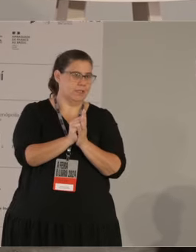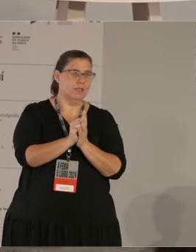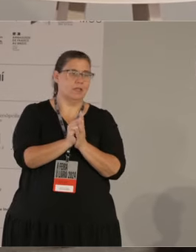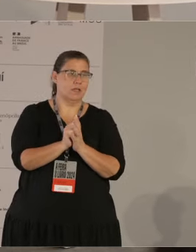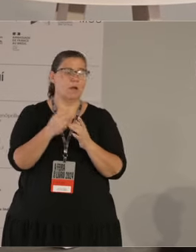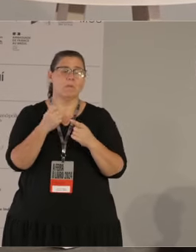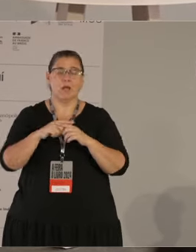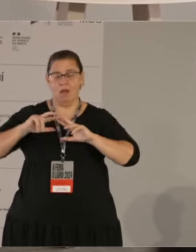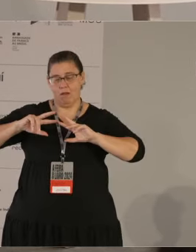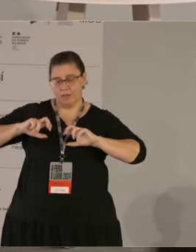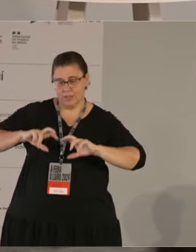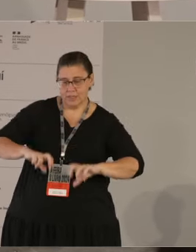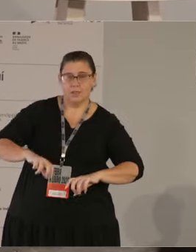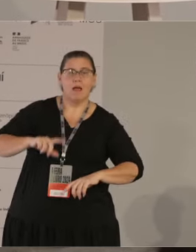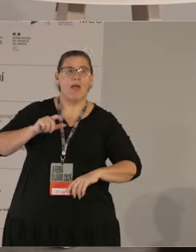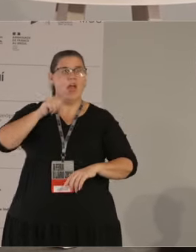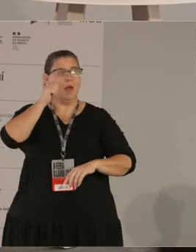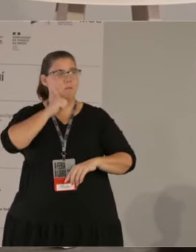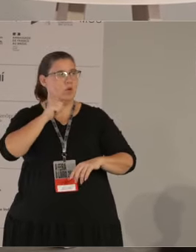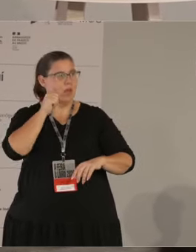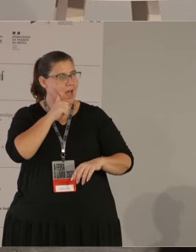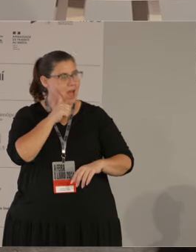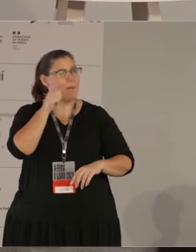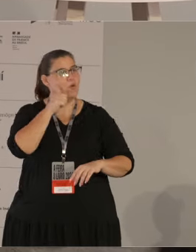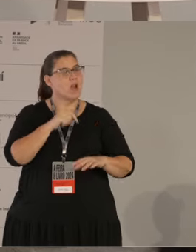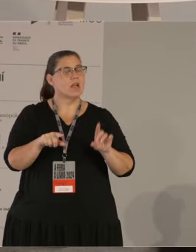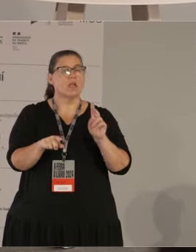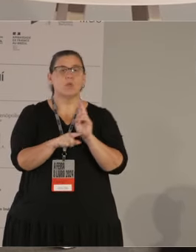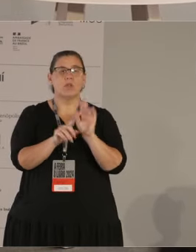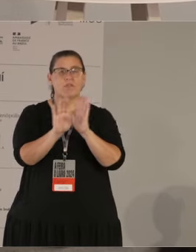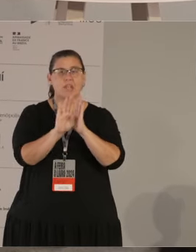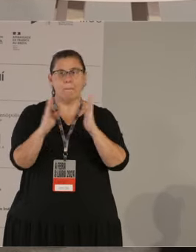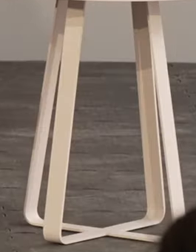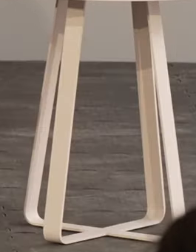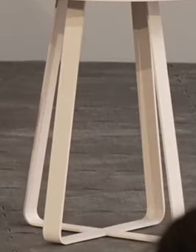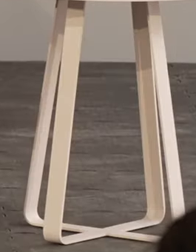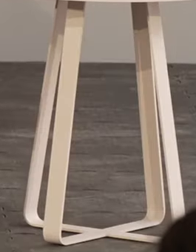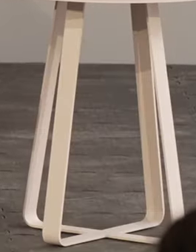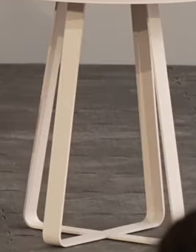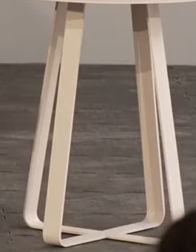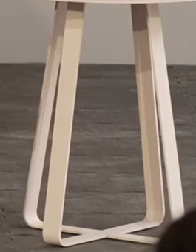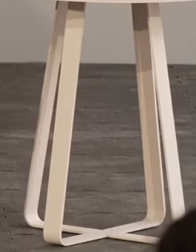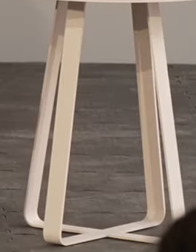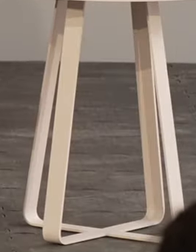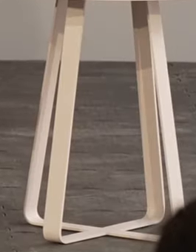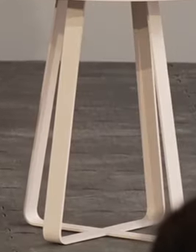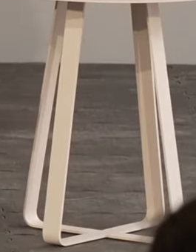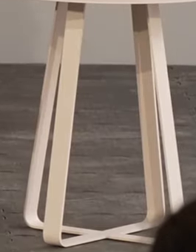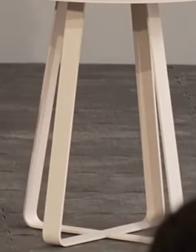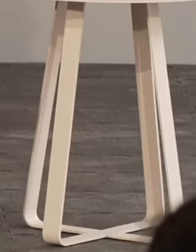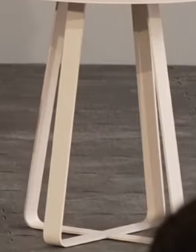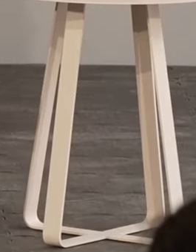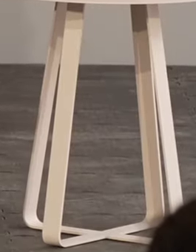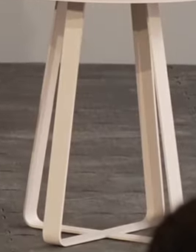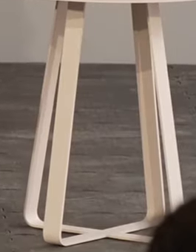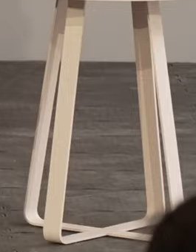as arqueólogas eram mulheres, as porteiras são mulheres. Então, eu acho que era isso que eu queria